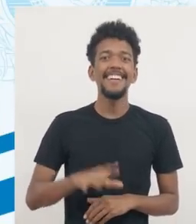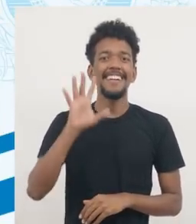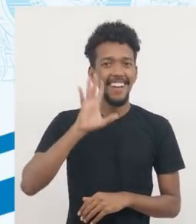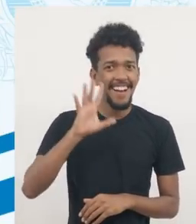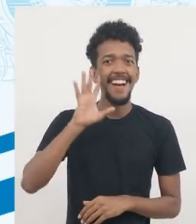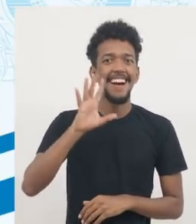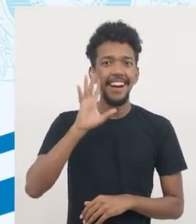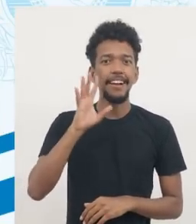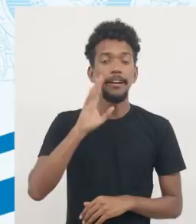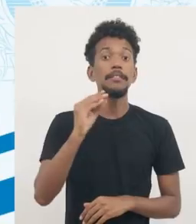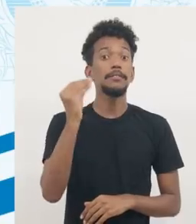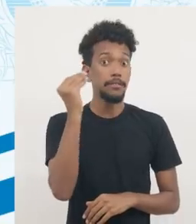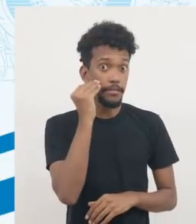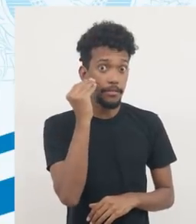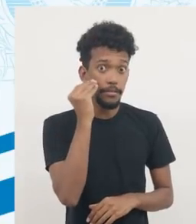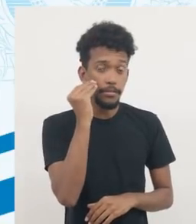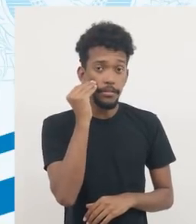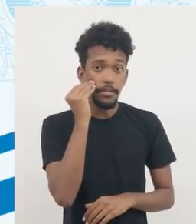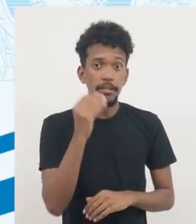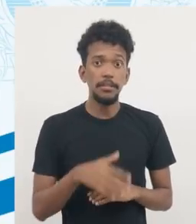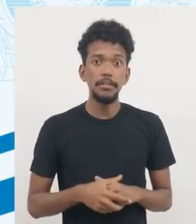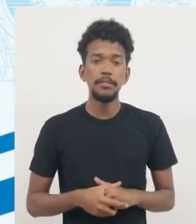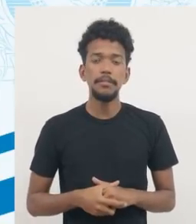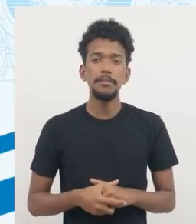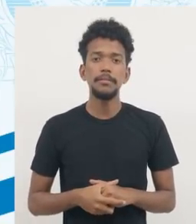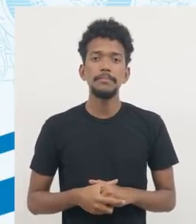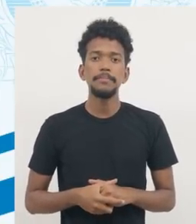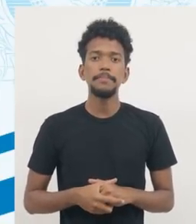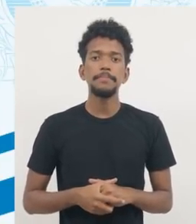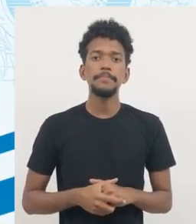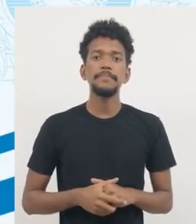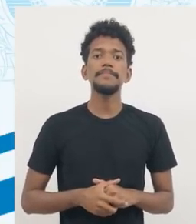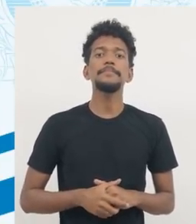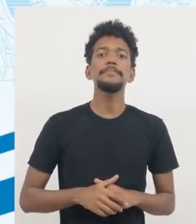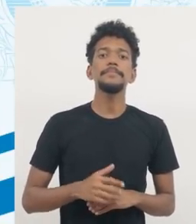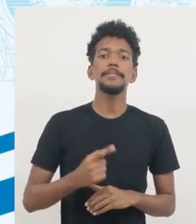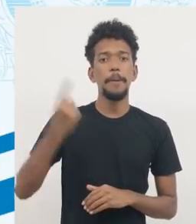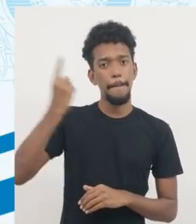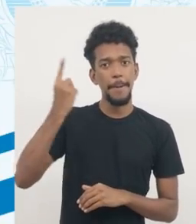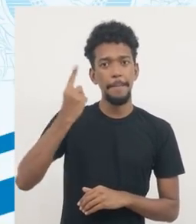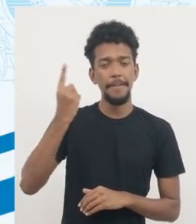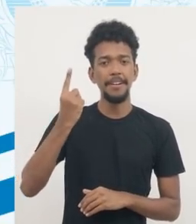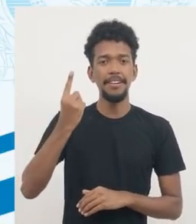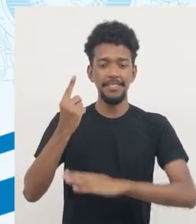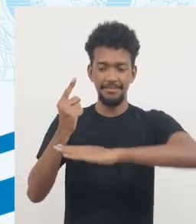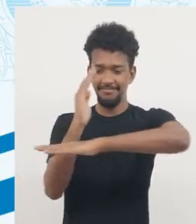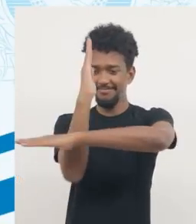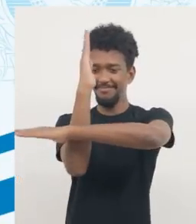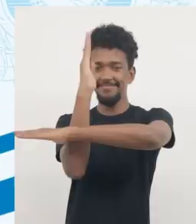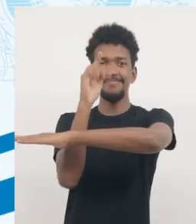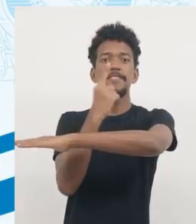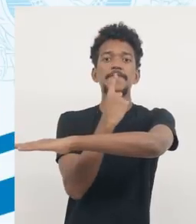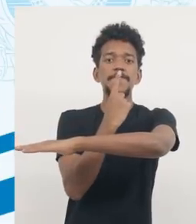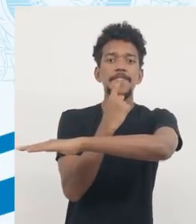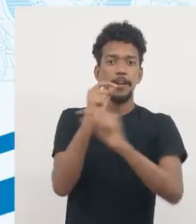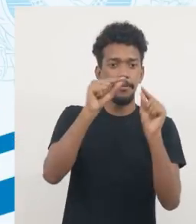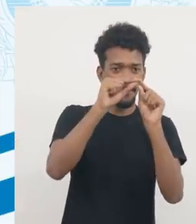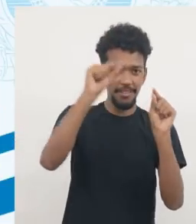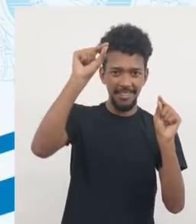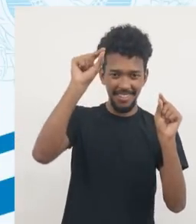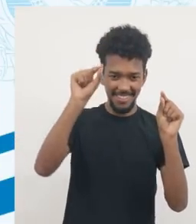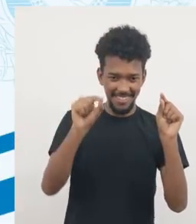Ah, legal! Observe então que a primeira figura, o primeiro polígono